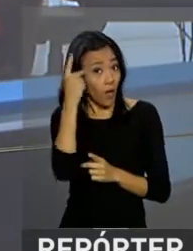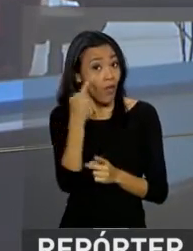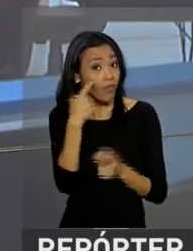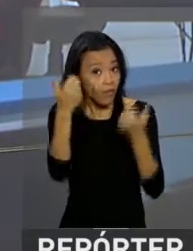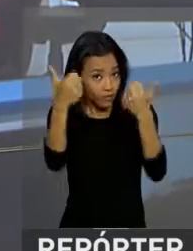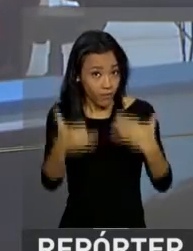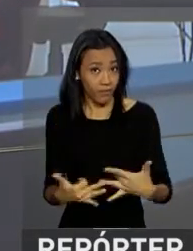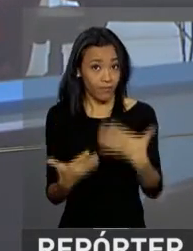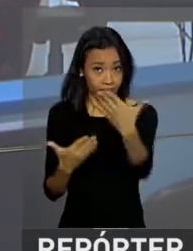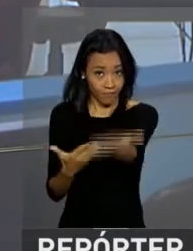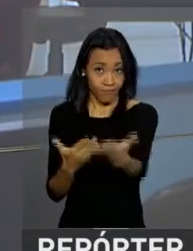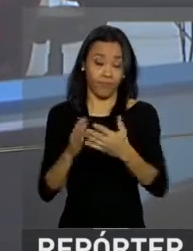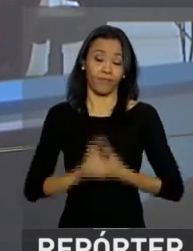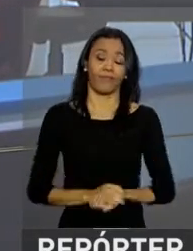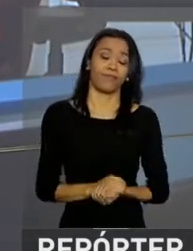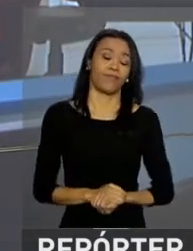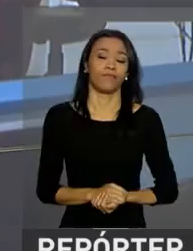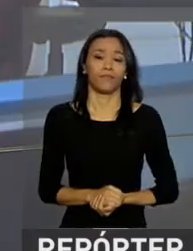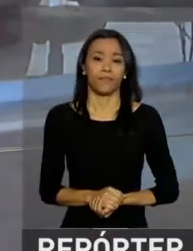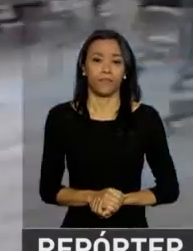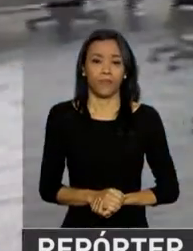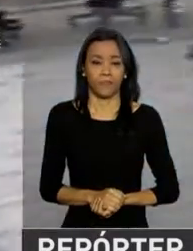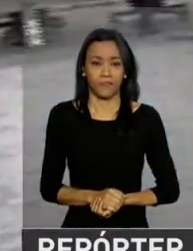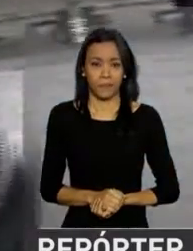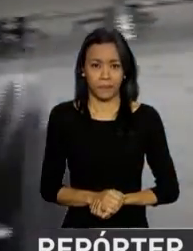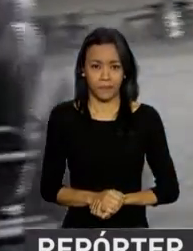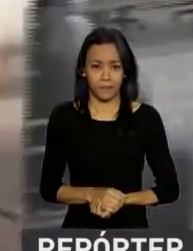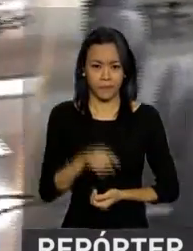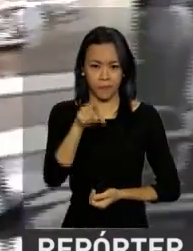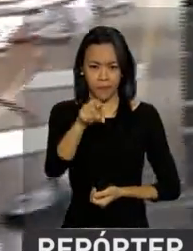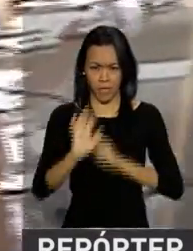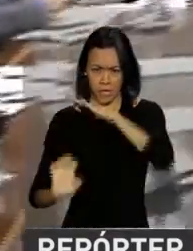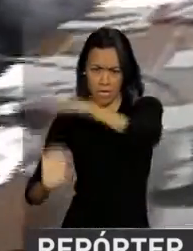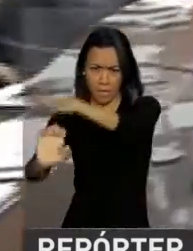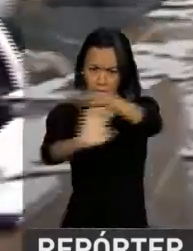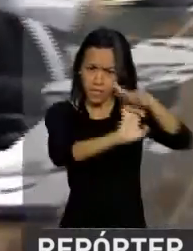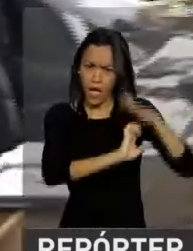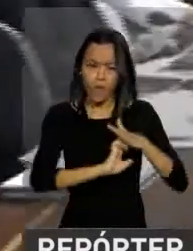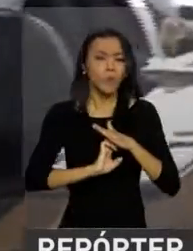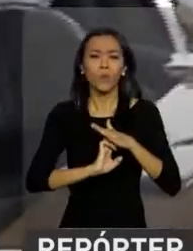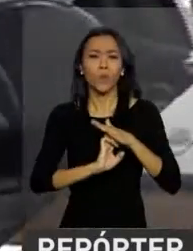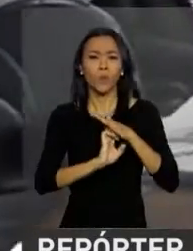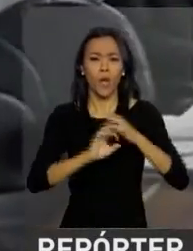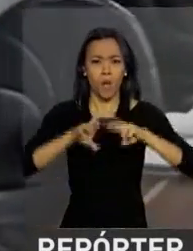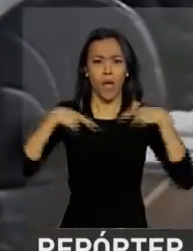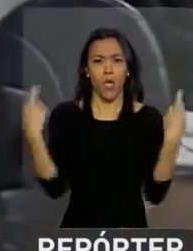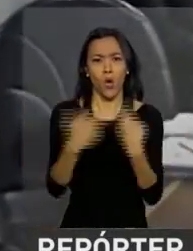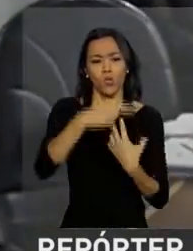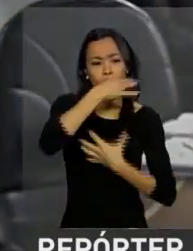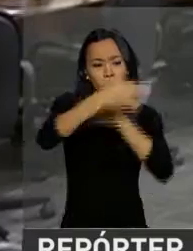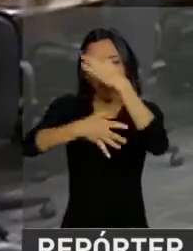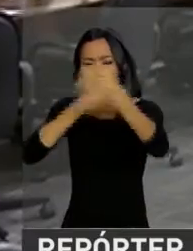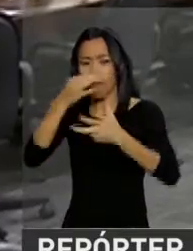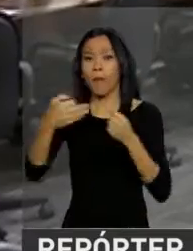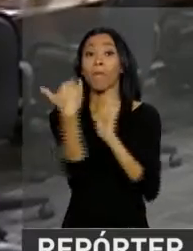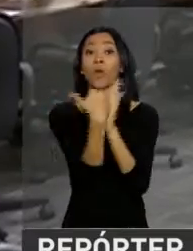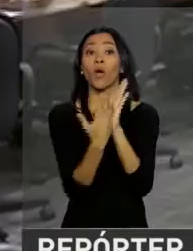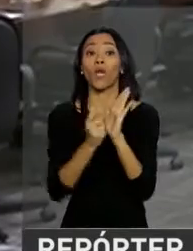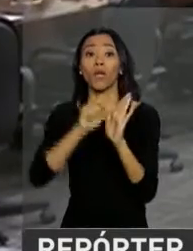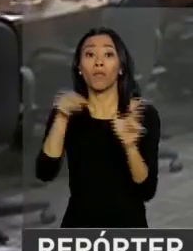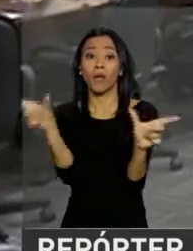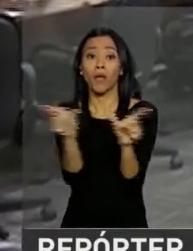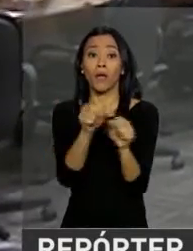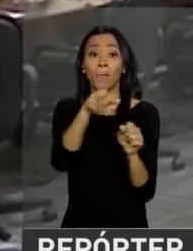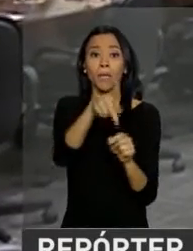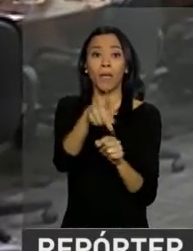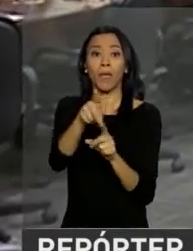reportagem de leonardo meira os empresários deram sugestões para o programa pp ii que vai ser lançado